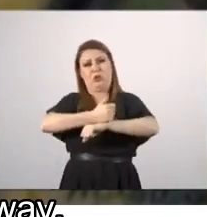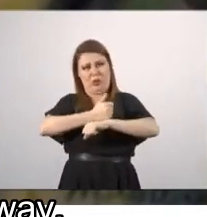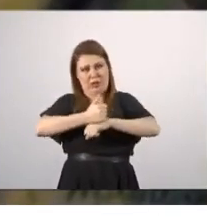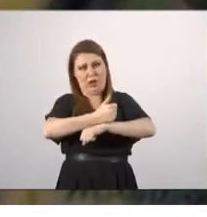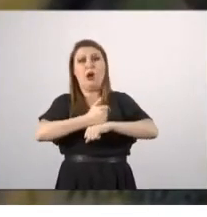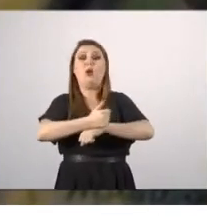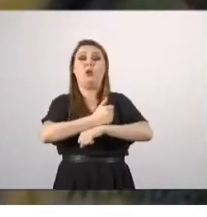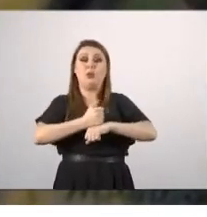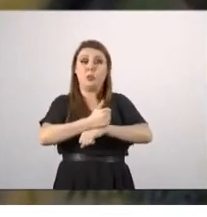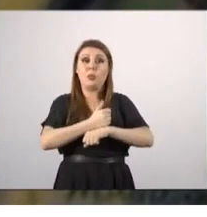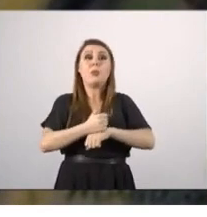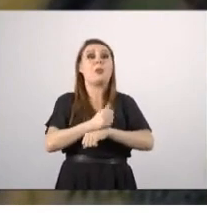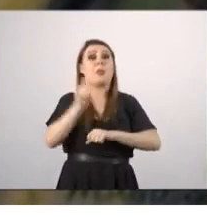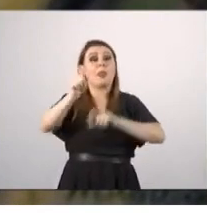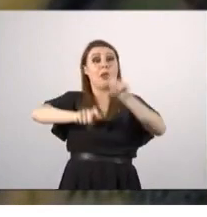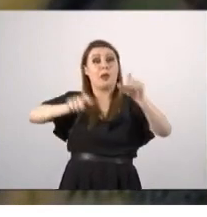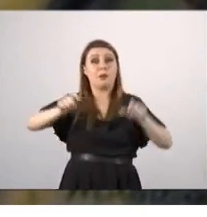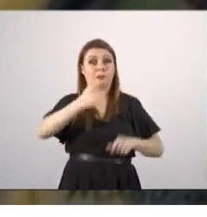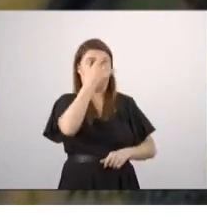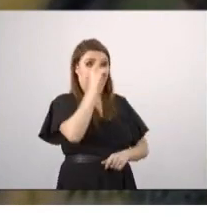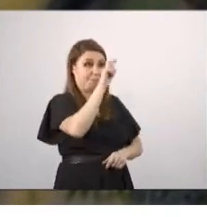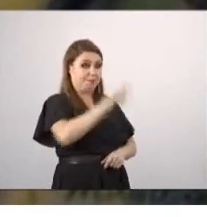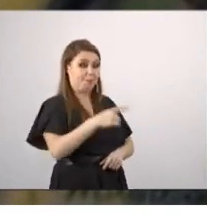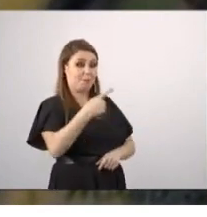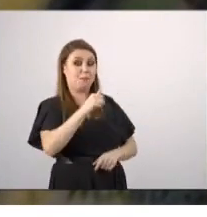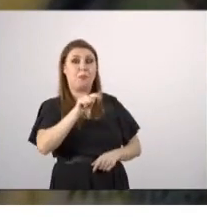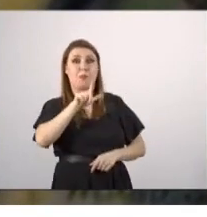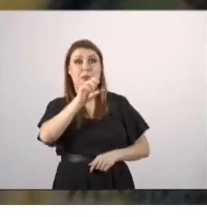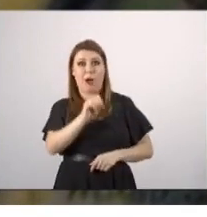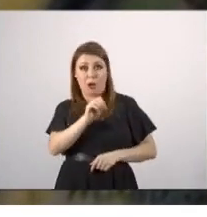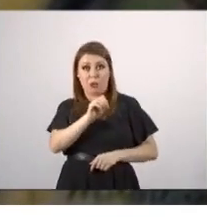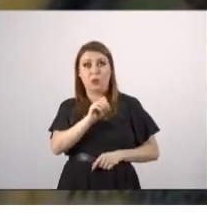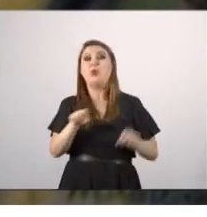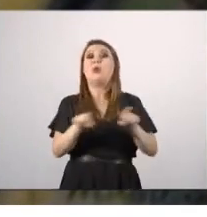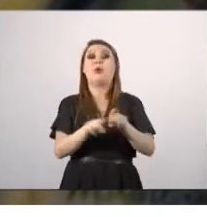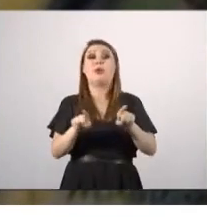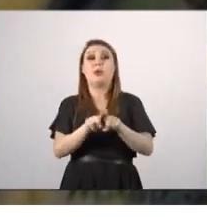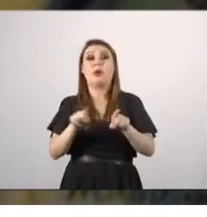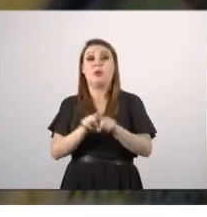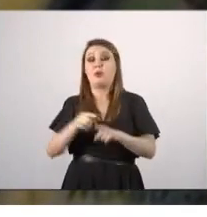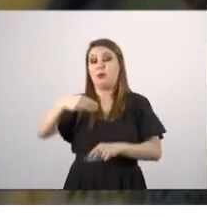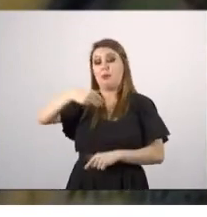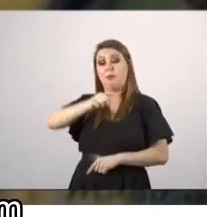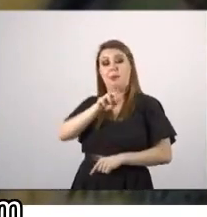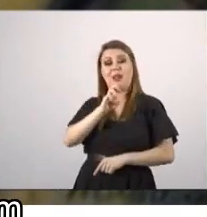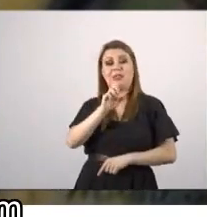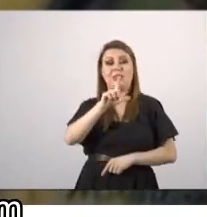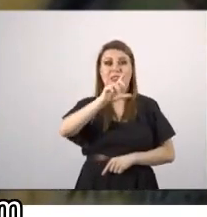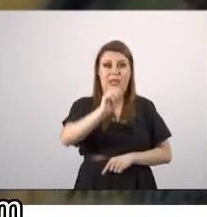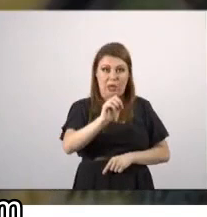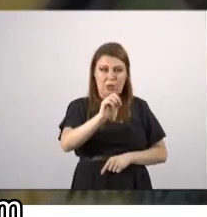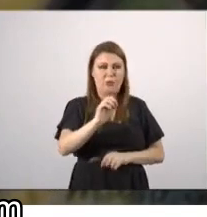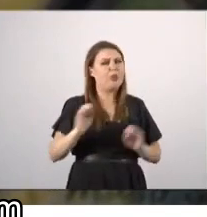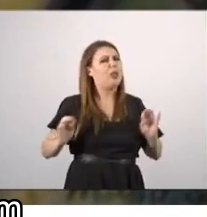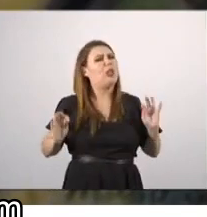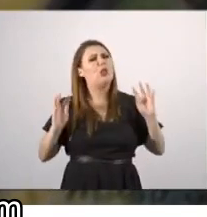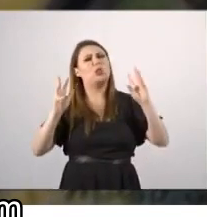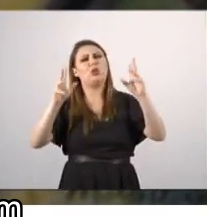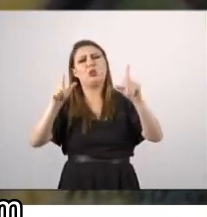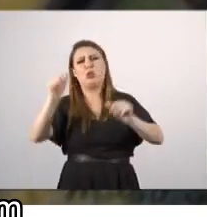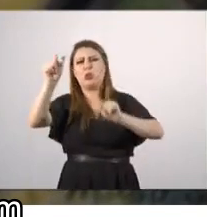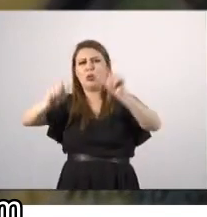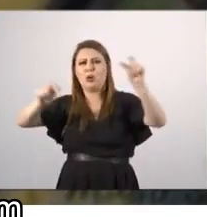iniciativa, nas pessoas do professor Paulo Mussi e professor Marcello Mira, e a todos